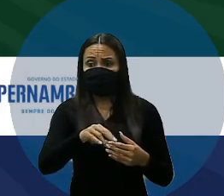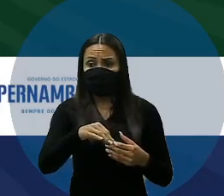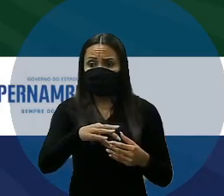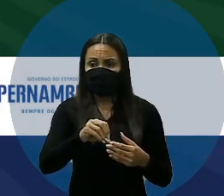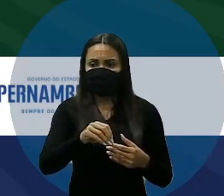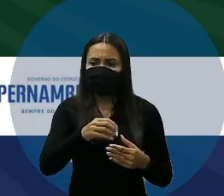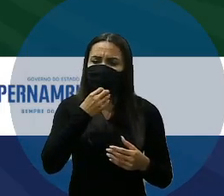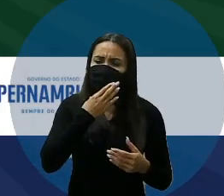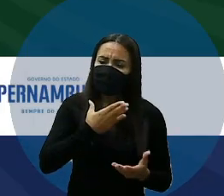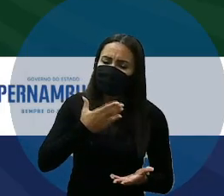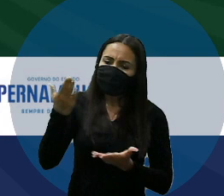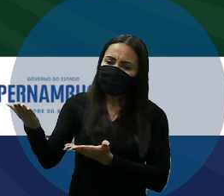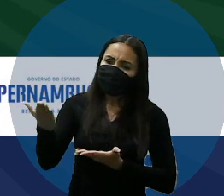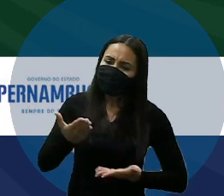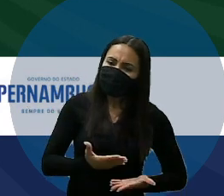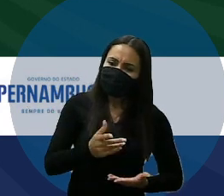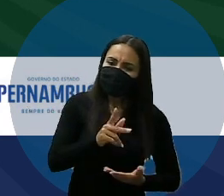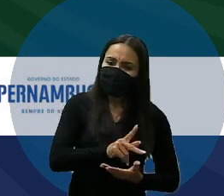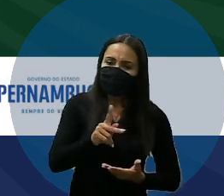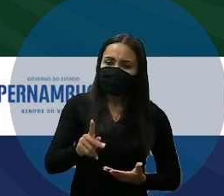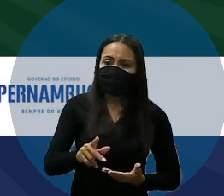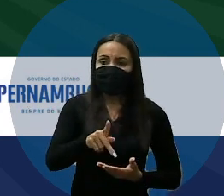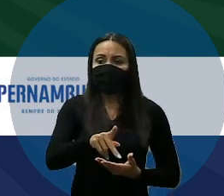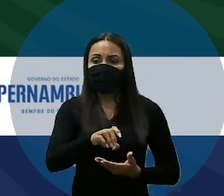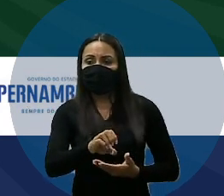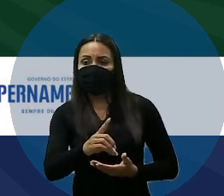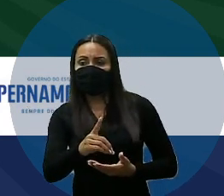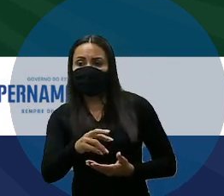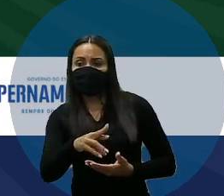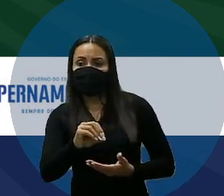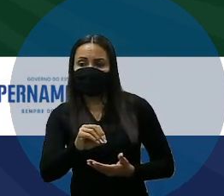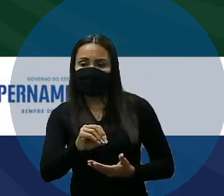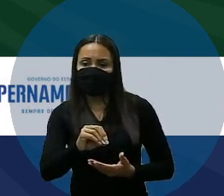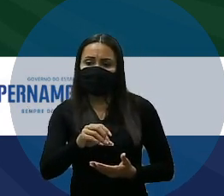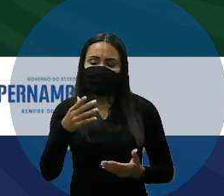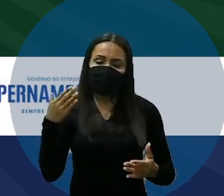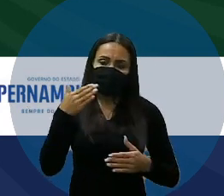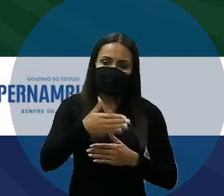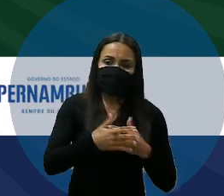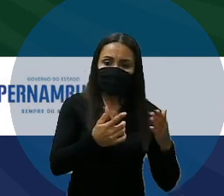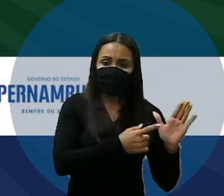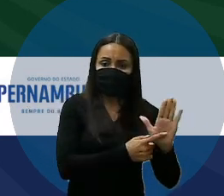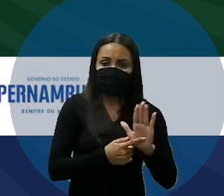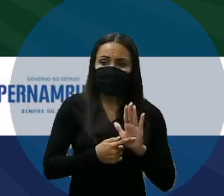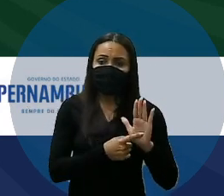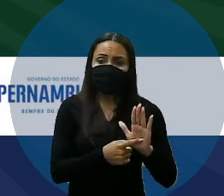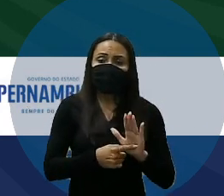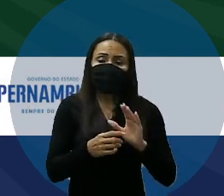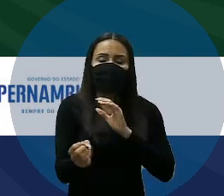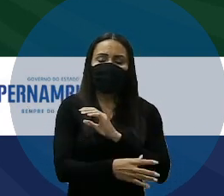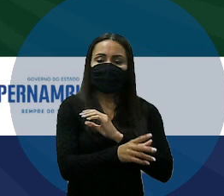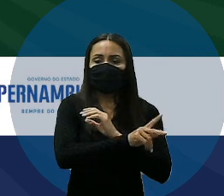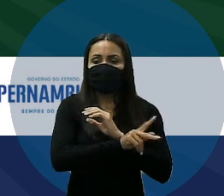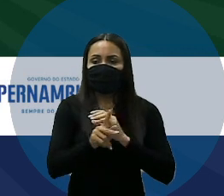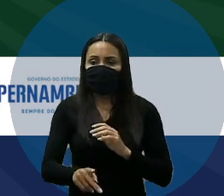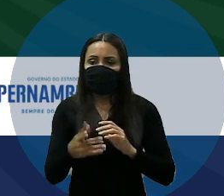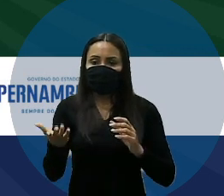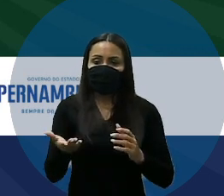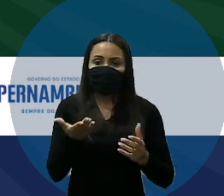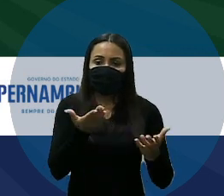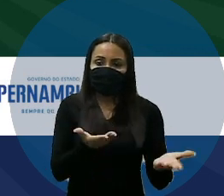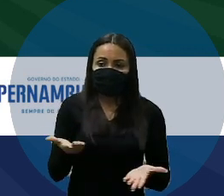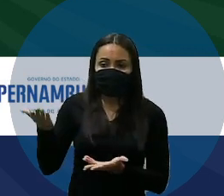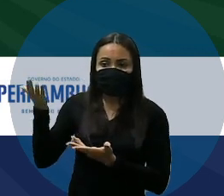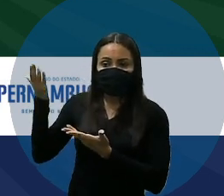Abel. Olá, pessoal, eu sou o professor Pedro Abel e participando da Mostra de Inovações Pedagógicas, eu trago para vocês